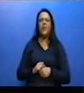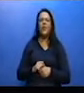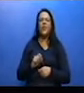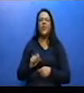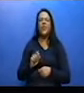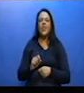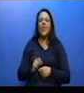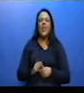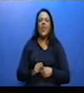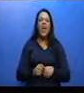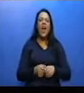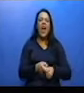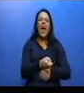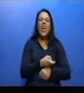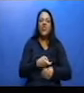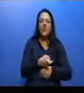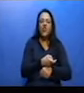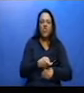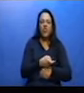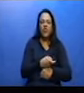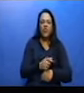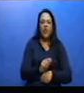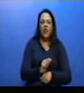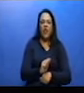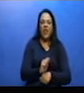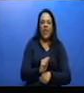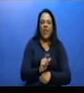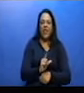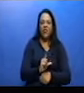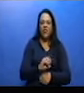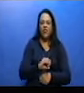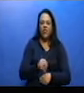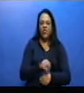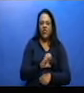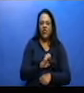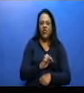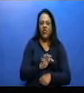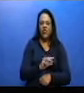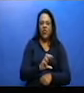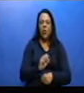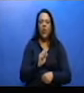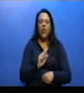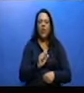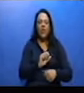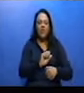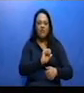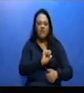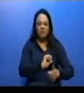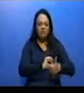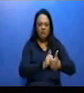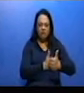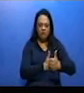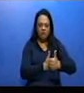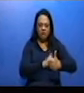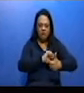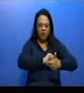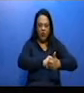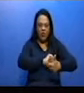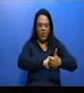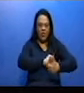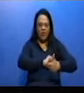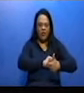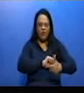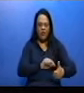o português aqui. Adjetivo, uma qualidade usado para se referir ao lugar onde alguém